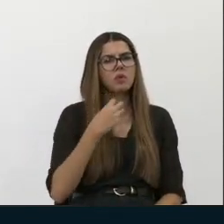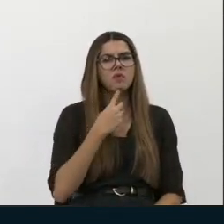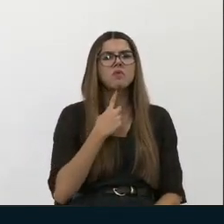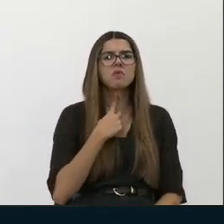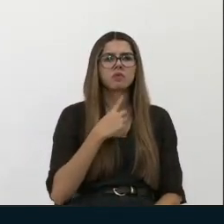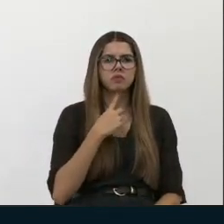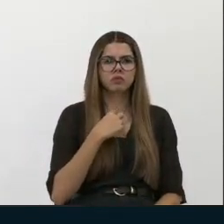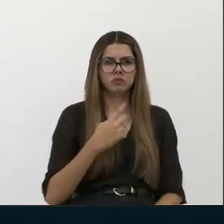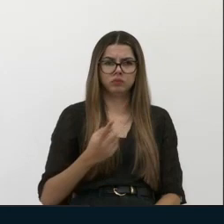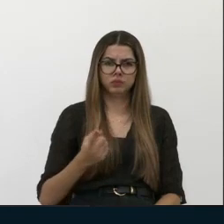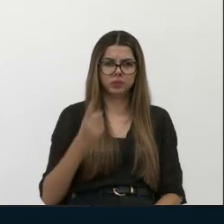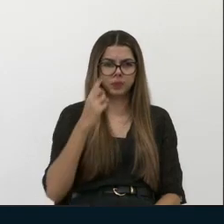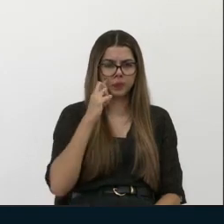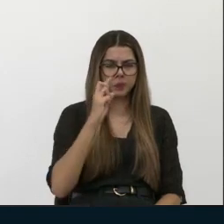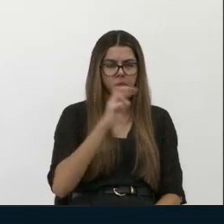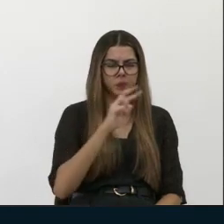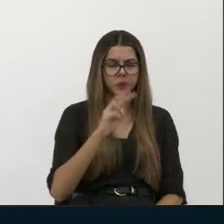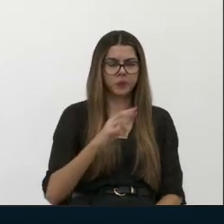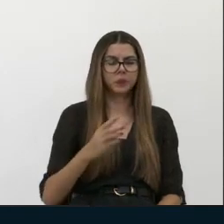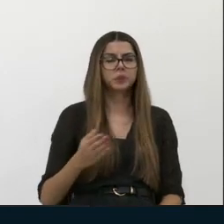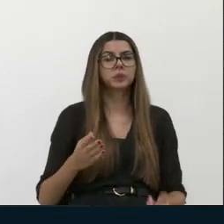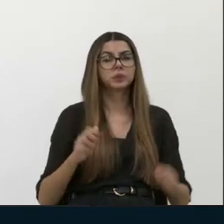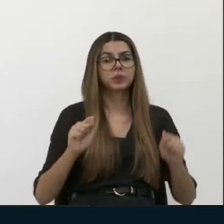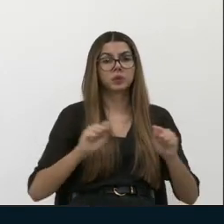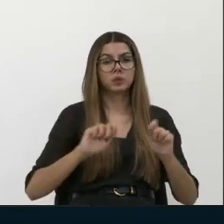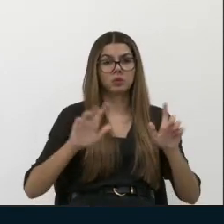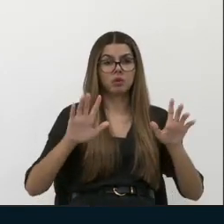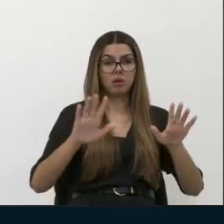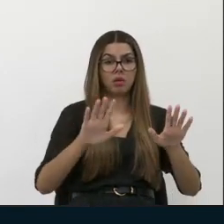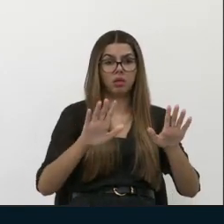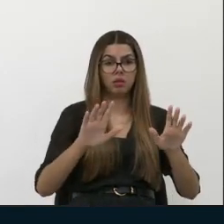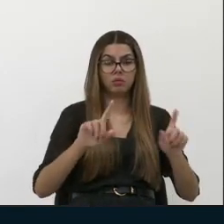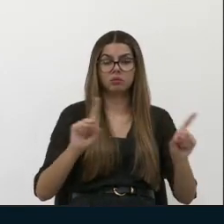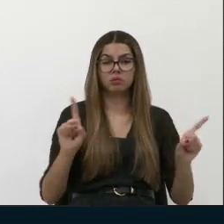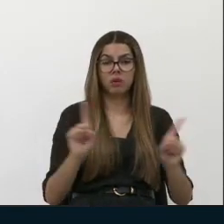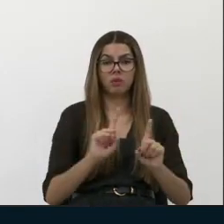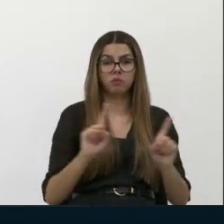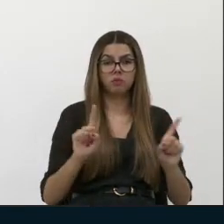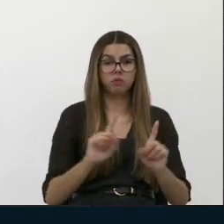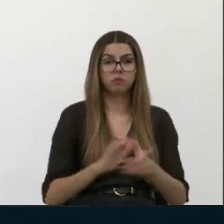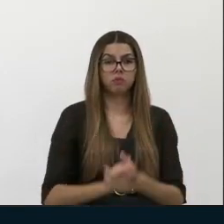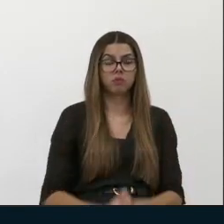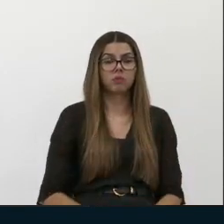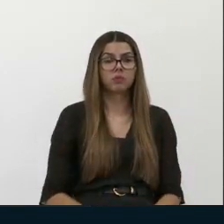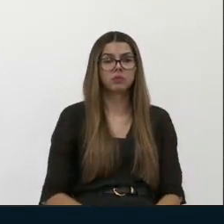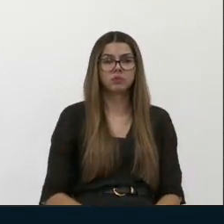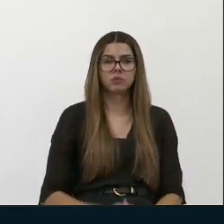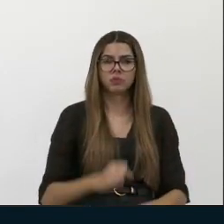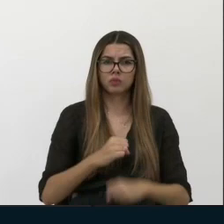República, olhar para Guarulhos. Não agora, nos próximos 1000 anos.